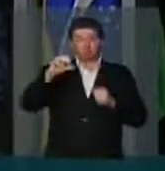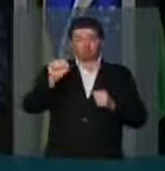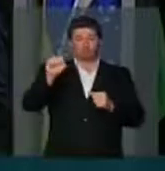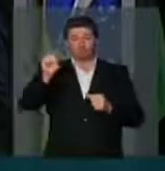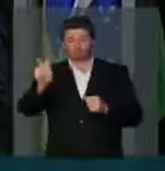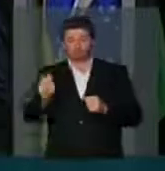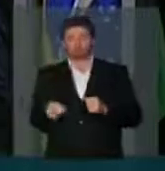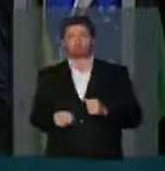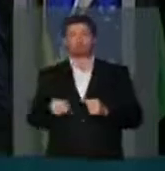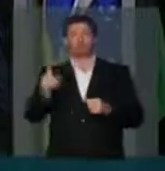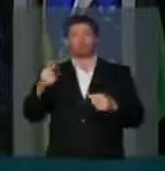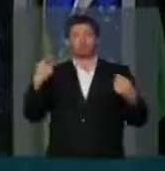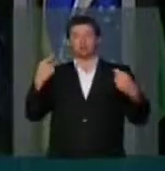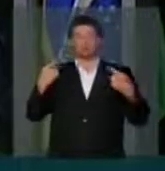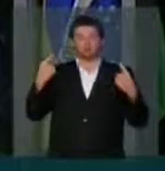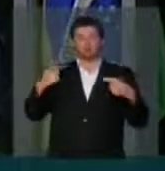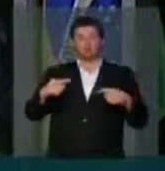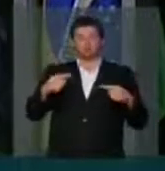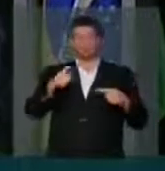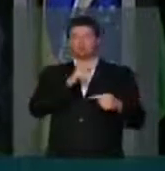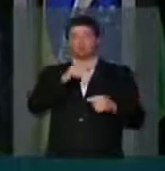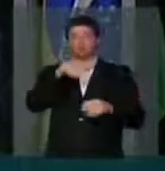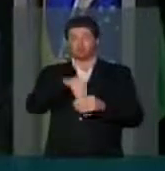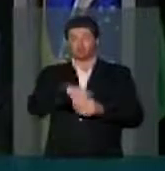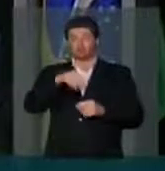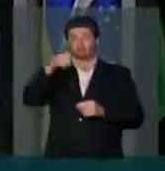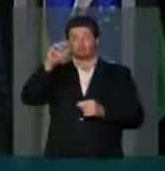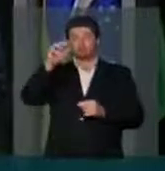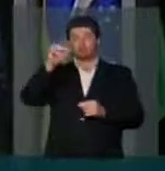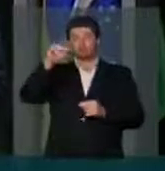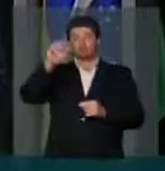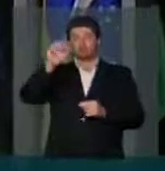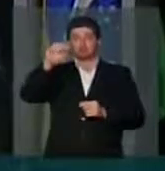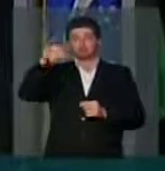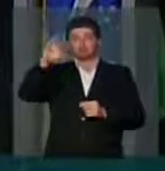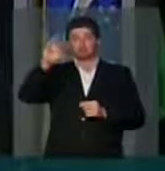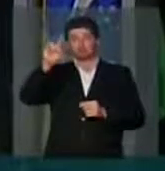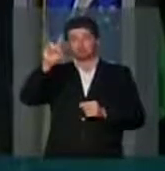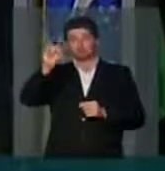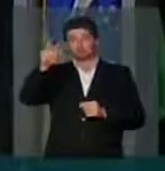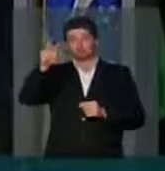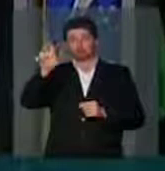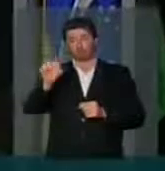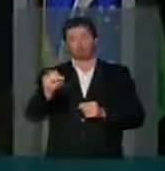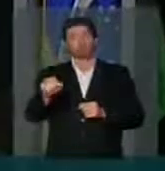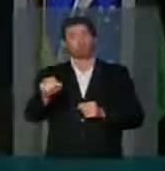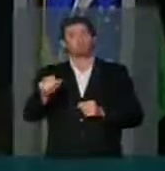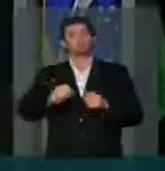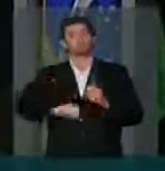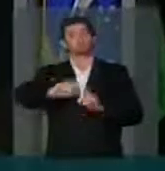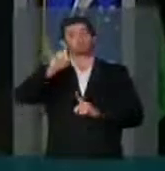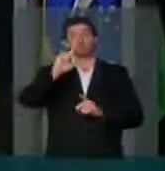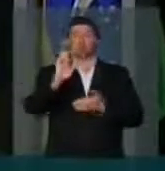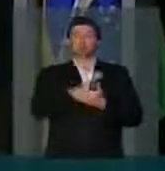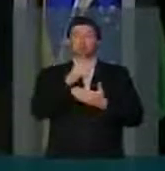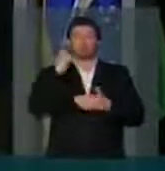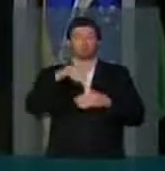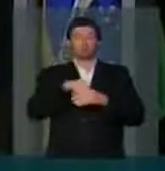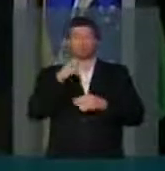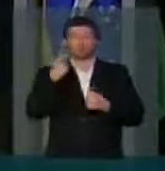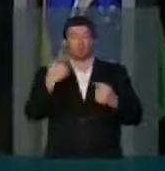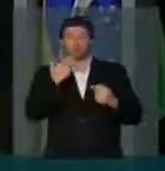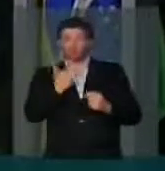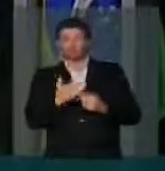é contra a eleição de Tancredo Neves e expulsa alguns deputados que votaram. Em 88, o PT vota contra a